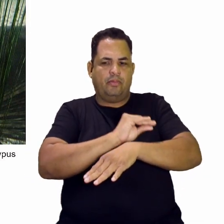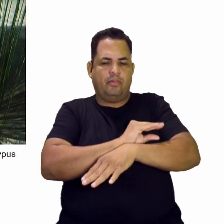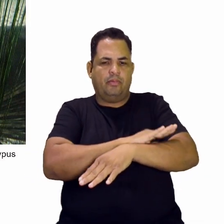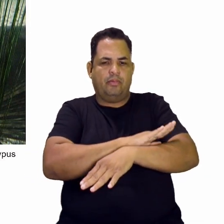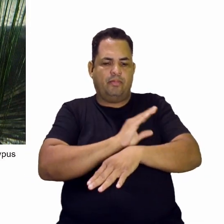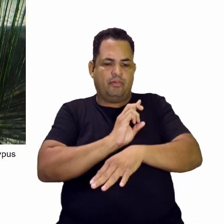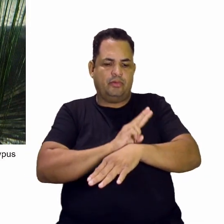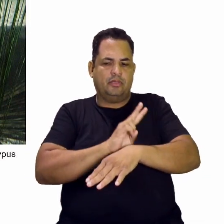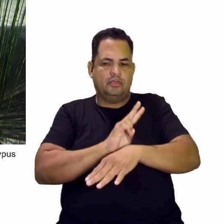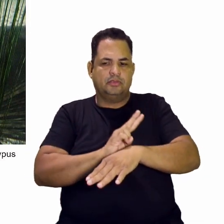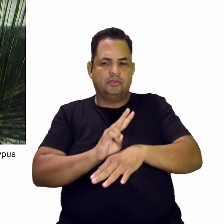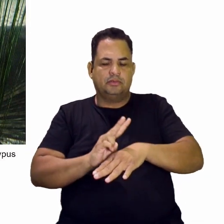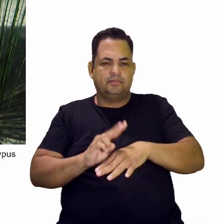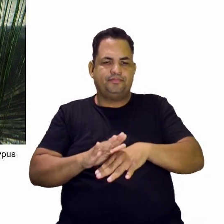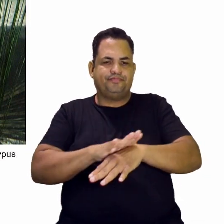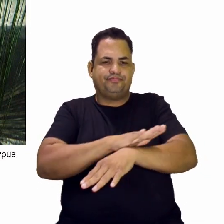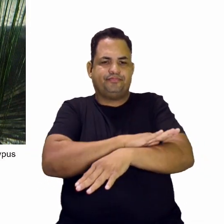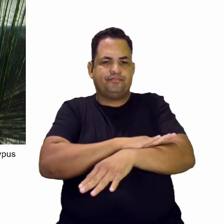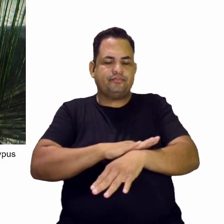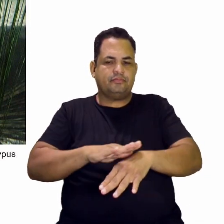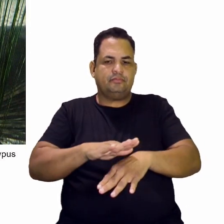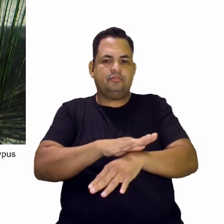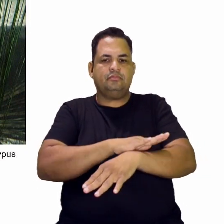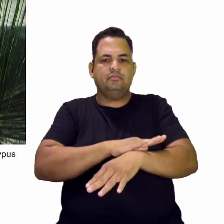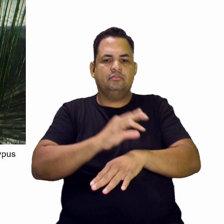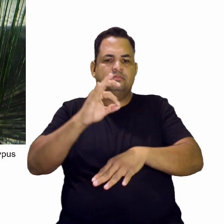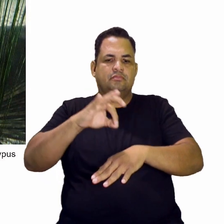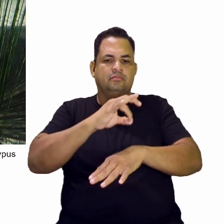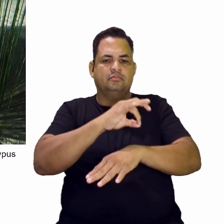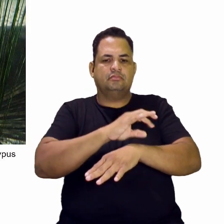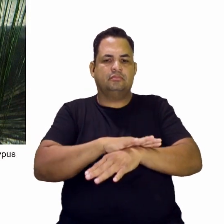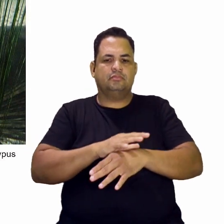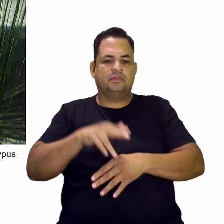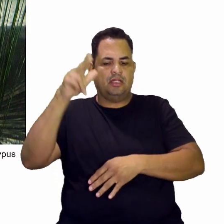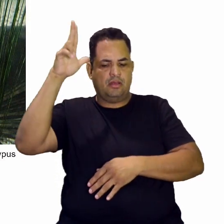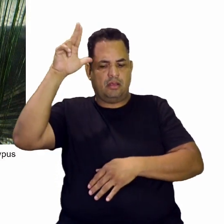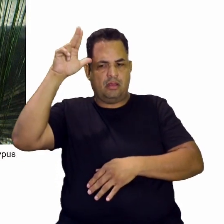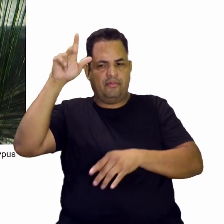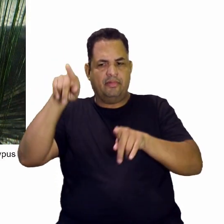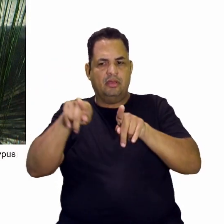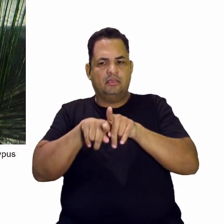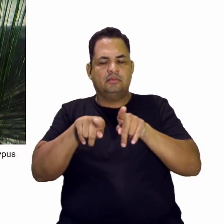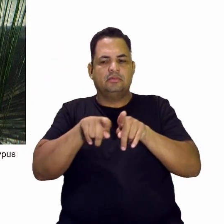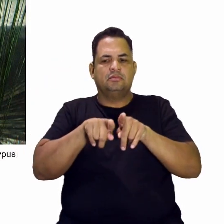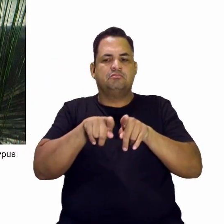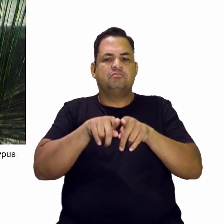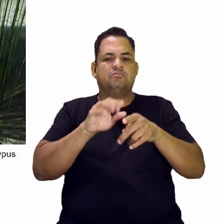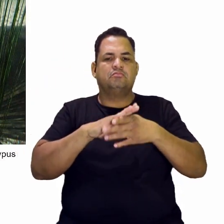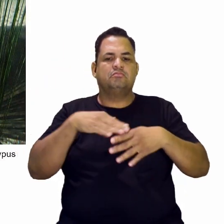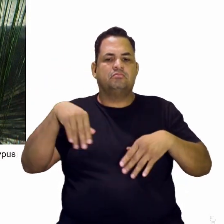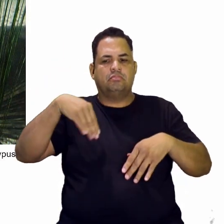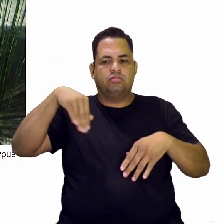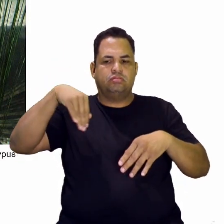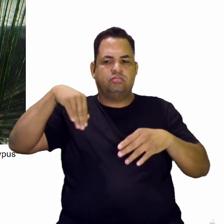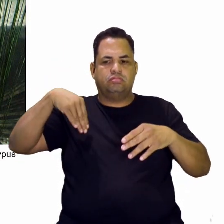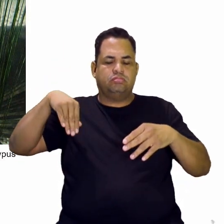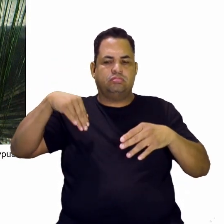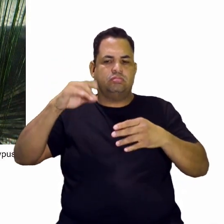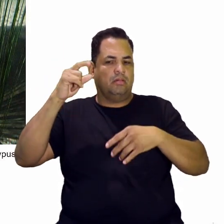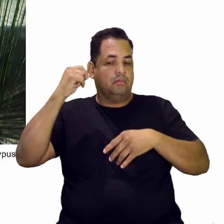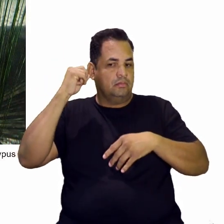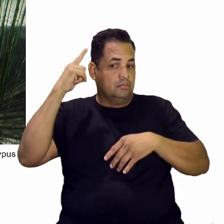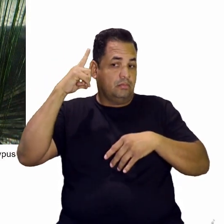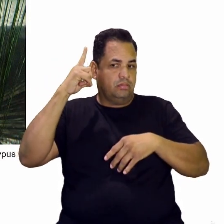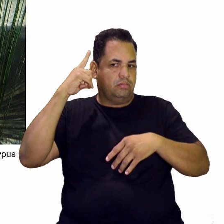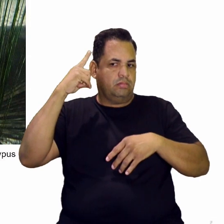os mosquitos ficarem incomodando tanto, tá? Já viu o cavalo, né? O cavalo fica ali coitado, sacode o rabo, sacode a